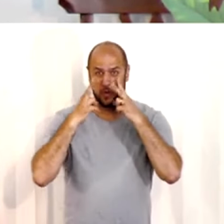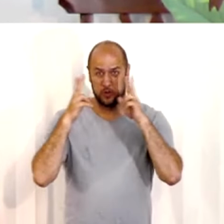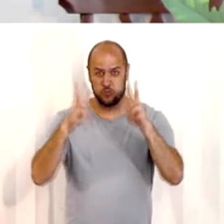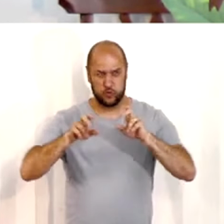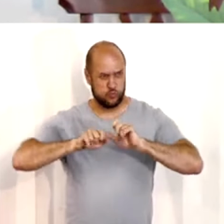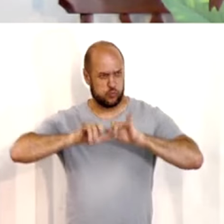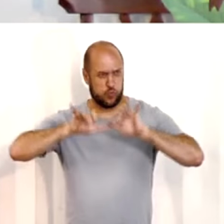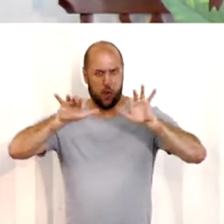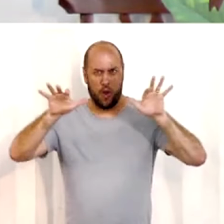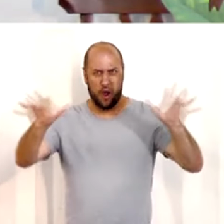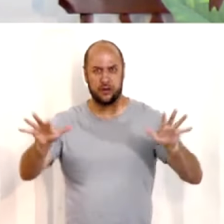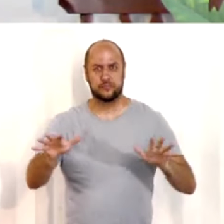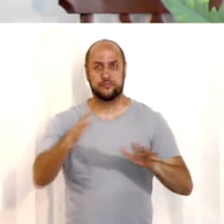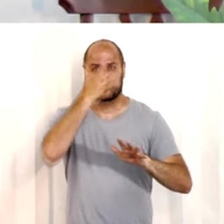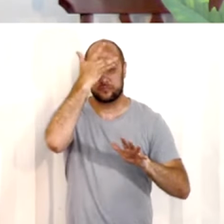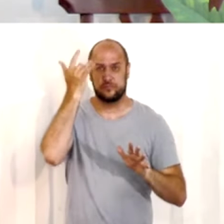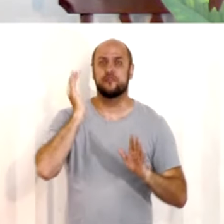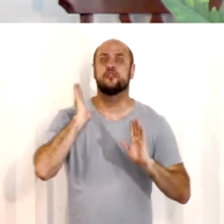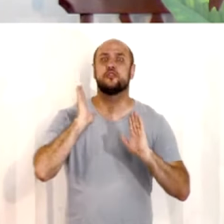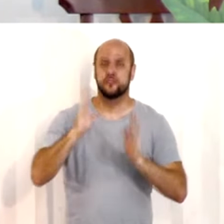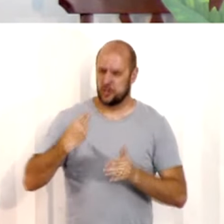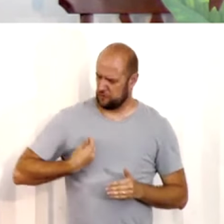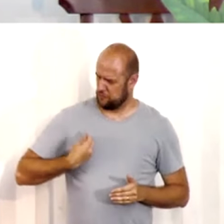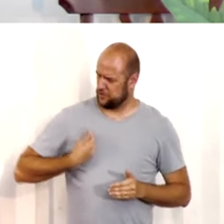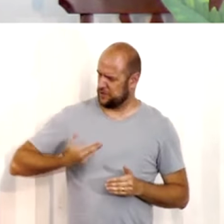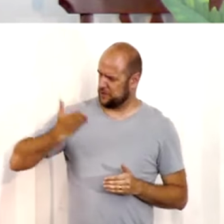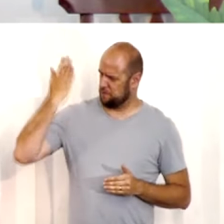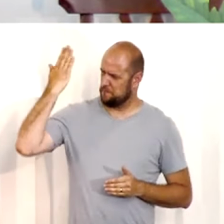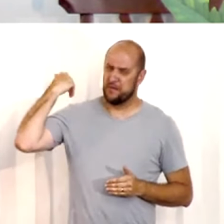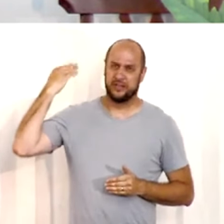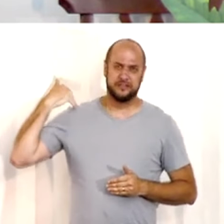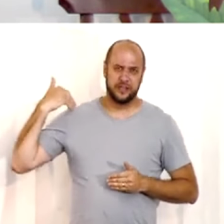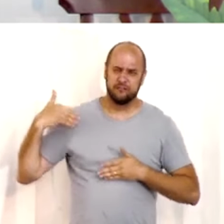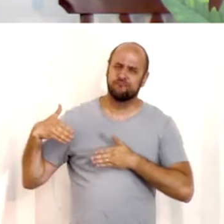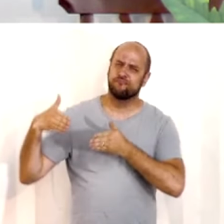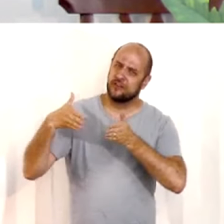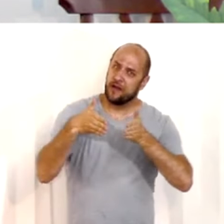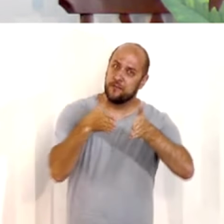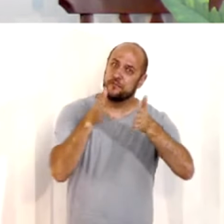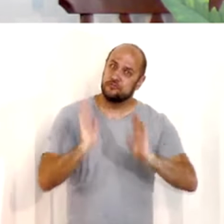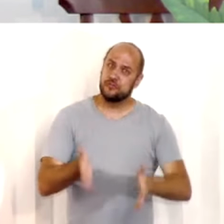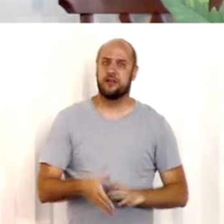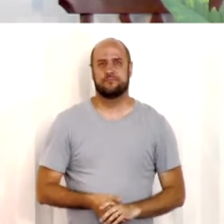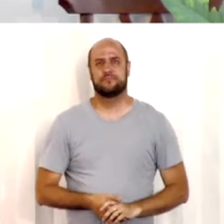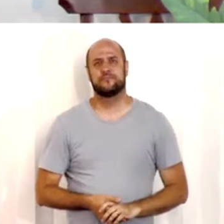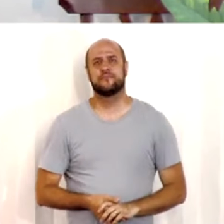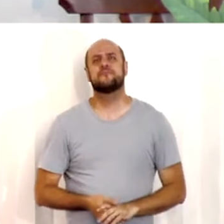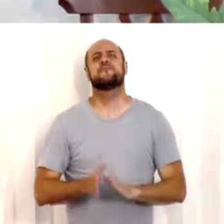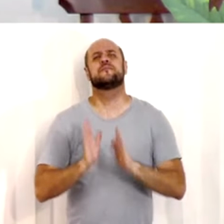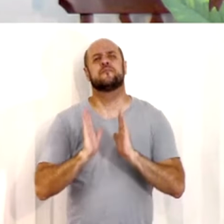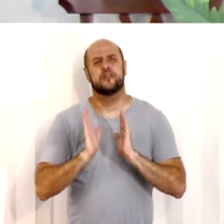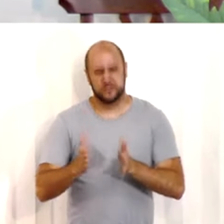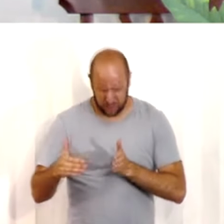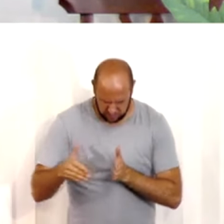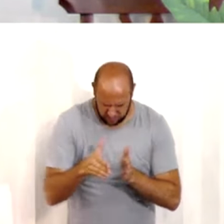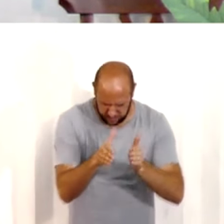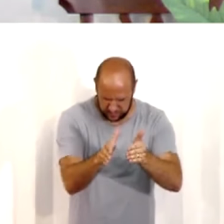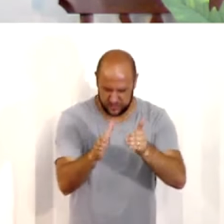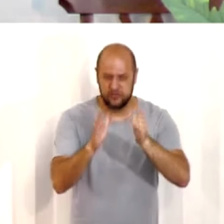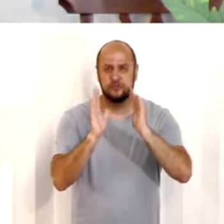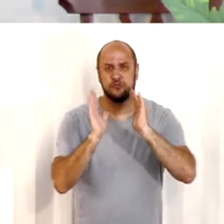são aqueles que já correram o caminho que a gente está correndo. Eles já passaram, eles já superaram os obstáculos, eles